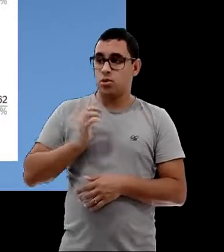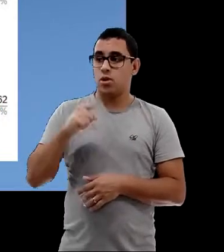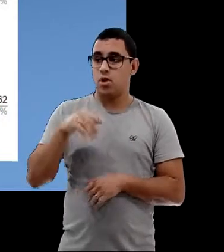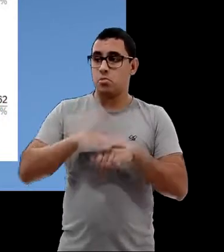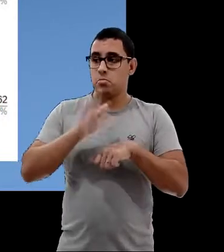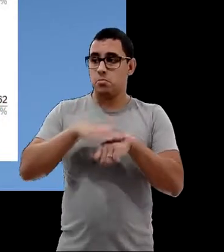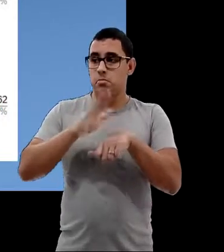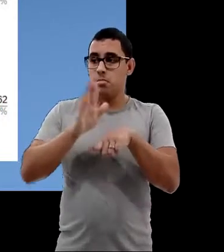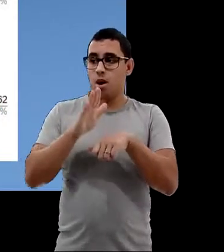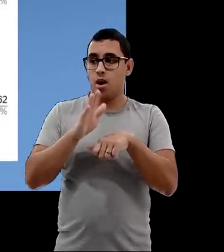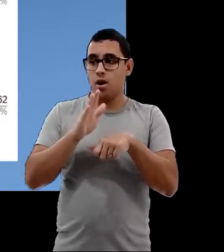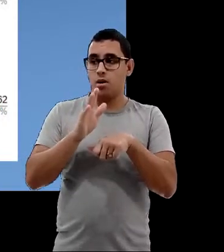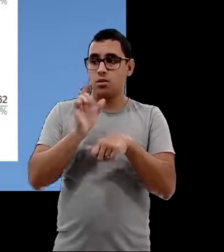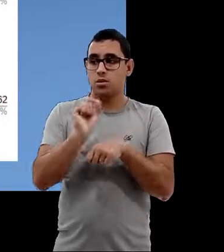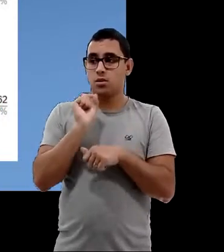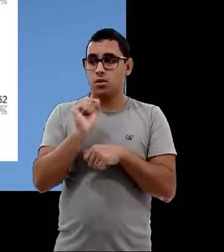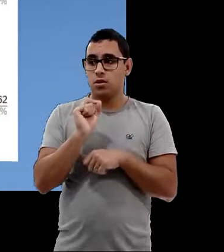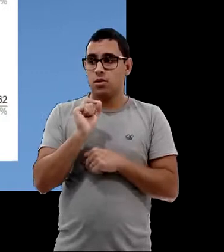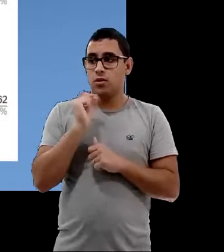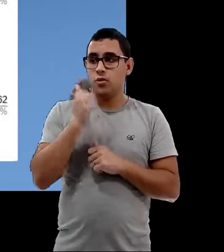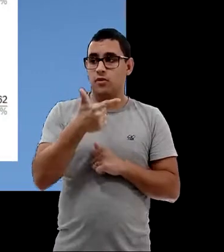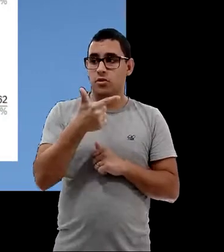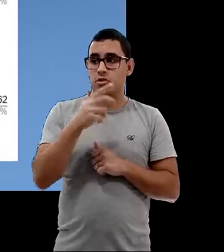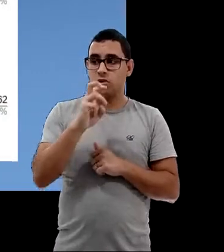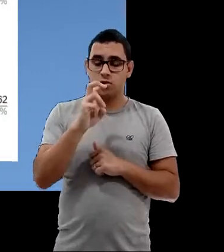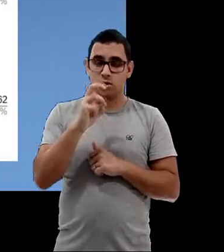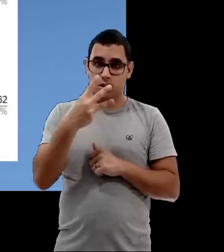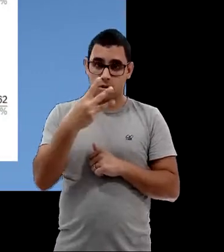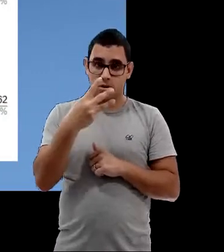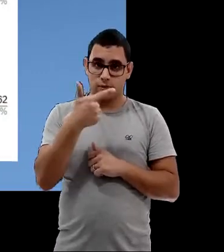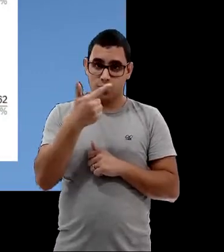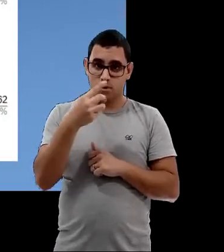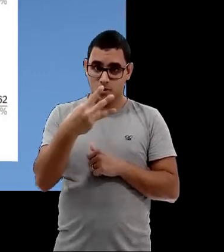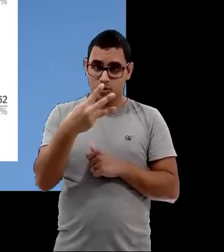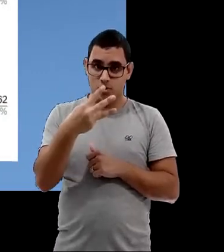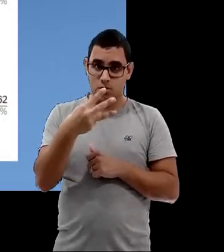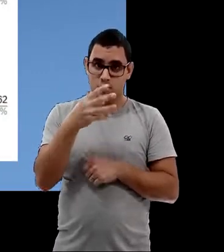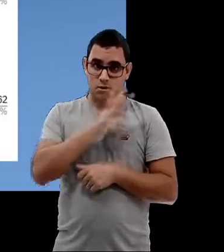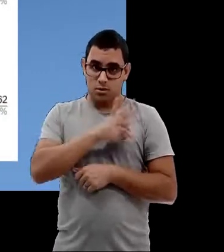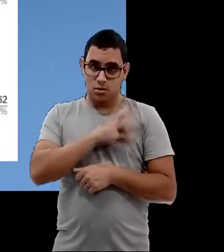os ricos? Os ricos são aqueles que têm uma renda maior de R$